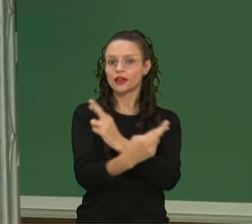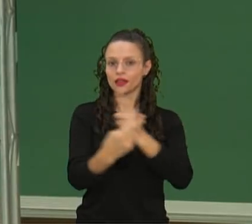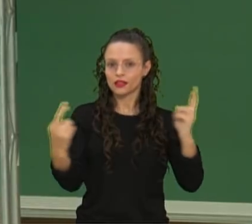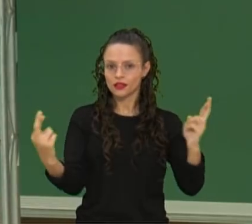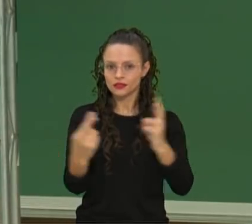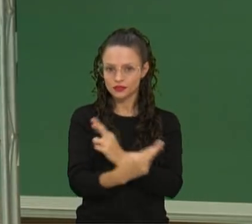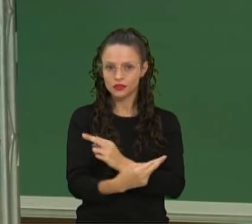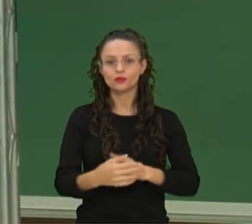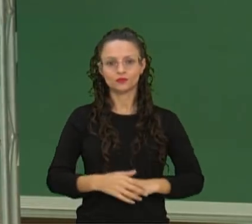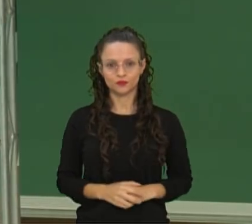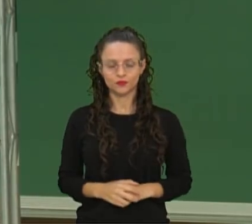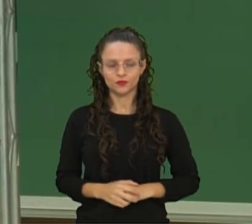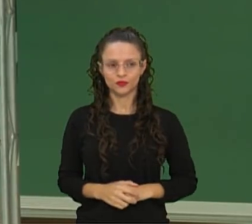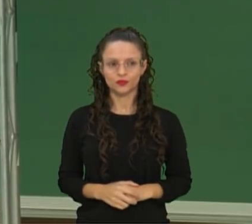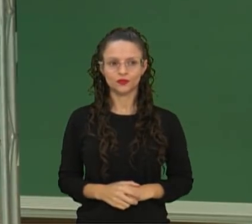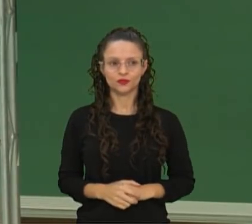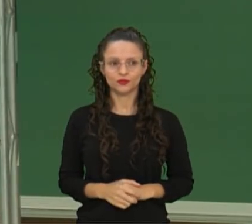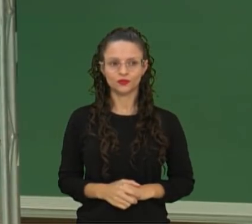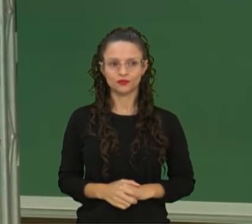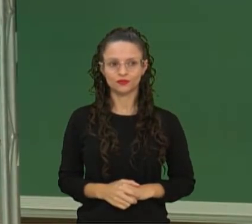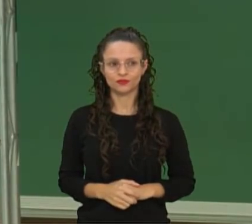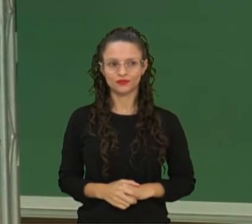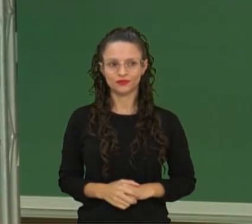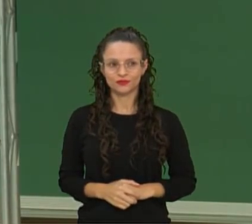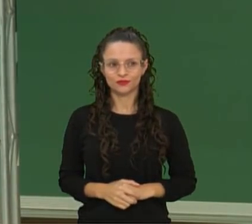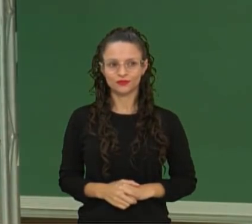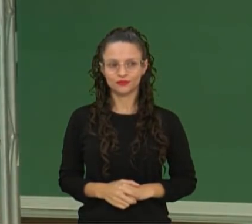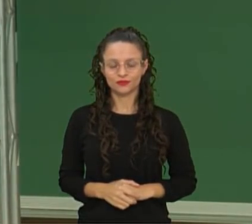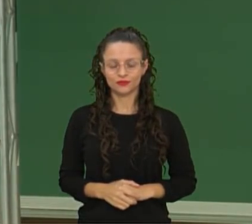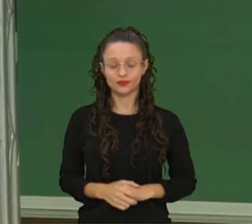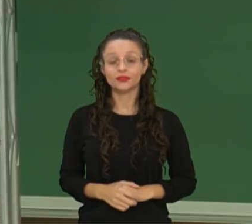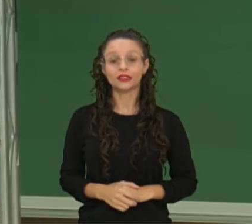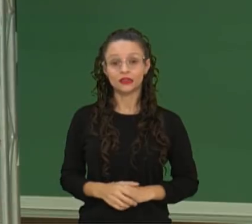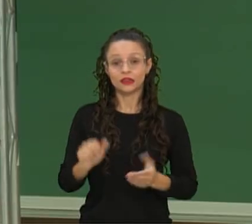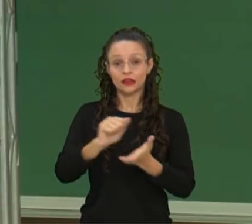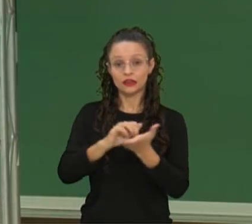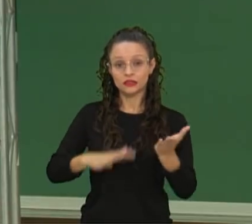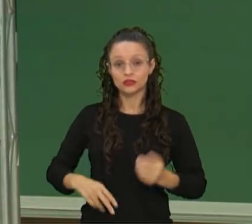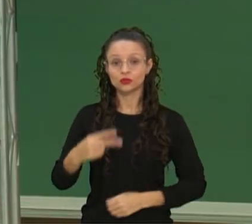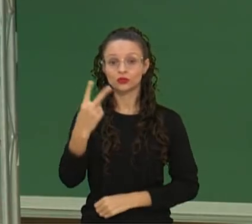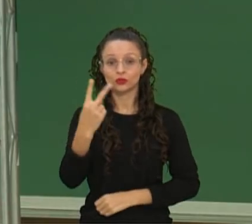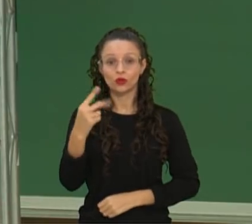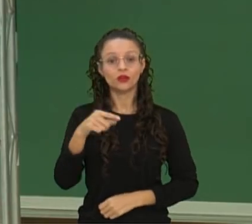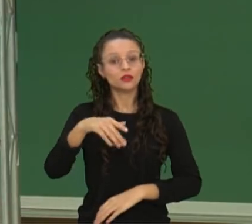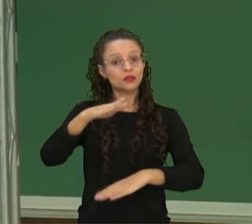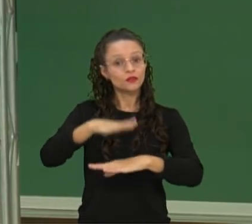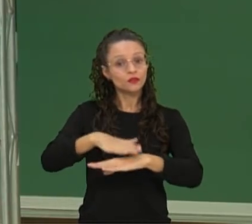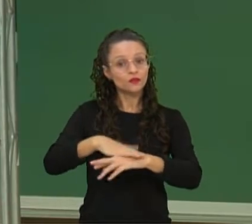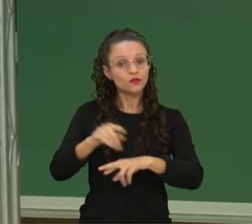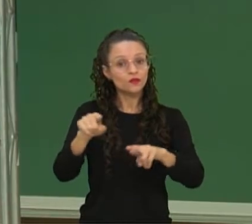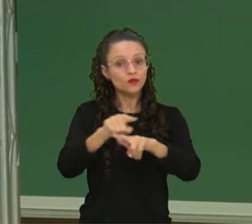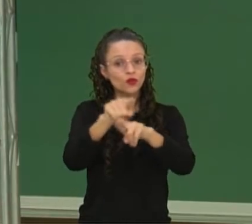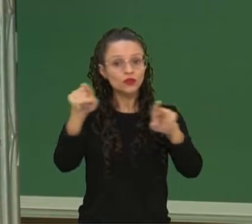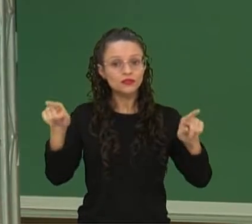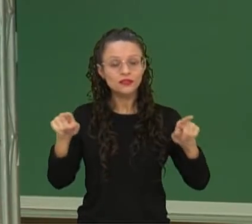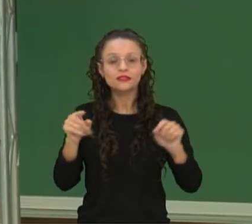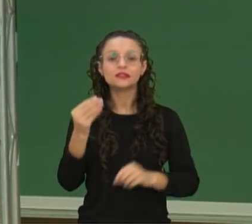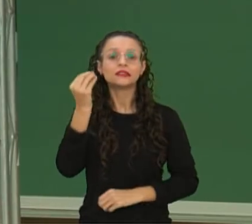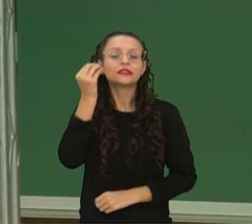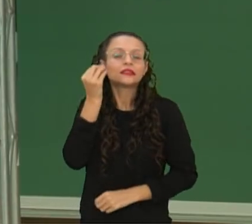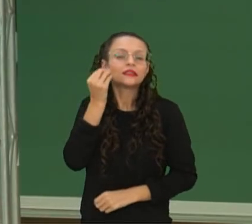através de diagrama. Beleza? E aí eu tenho um exercício 2, que é justamente, né, para você tentar